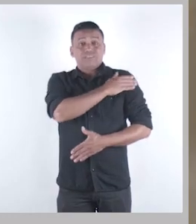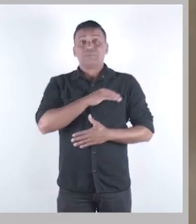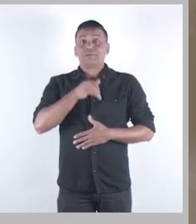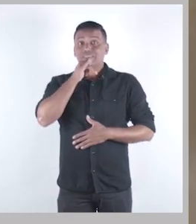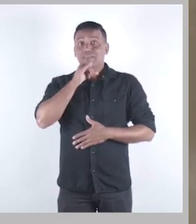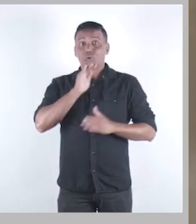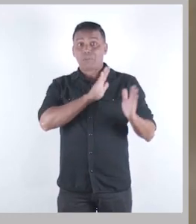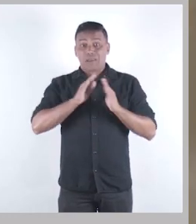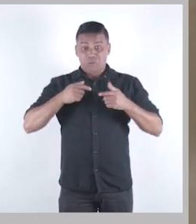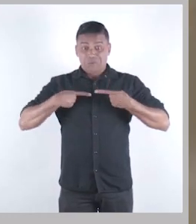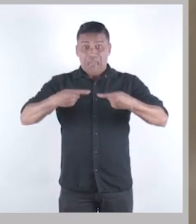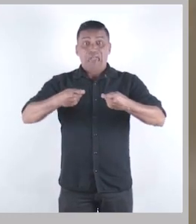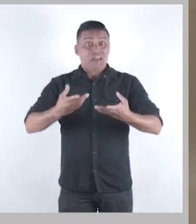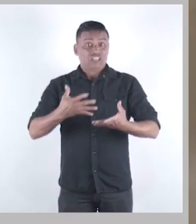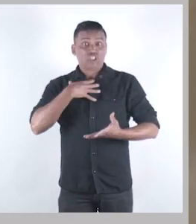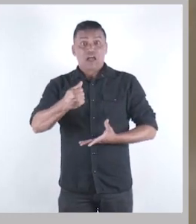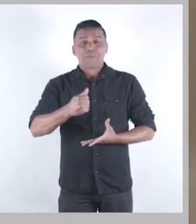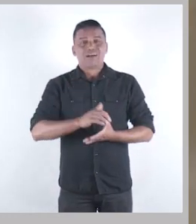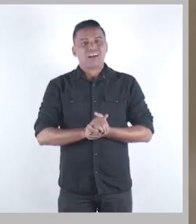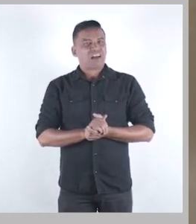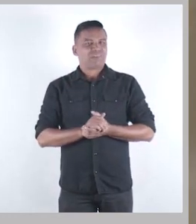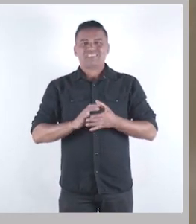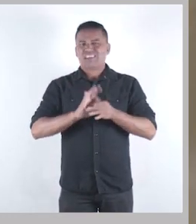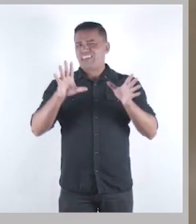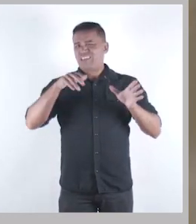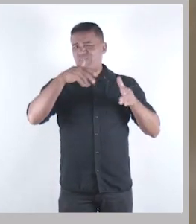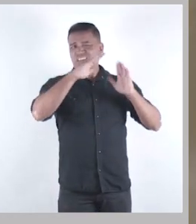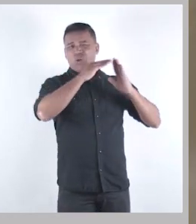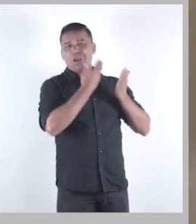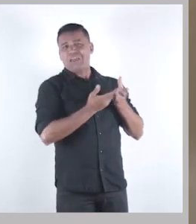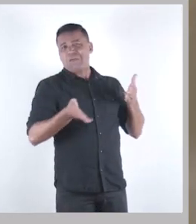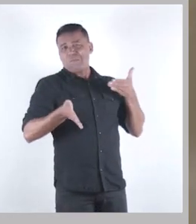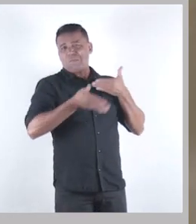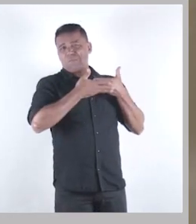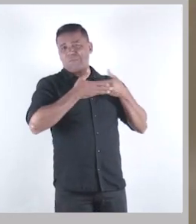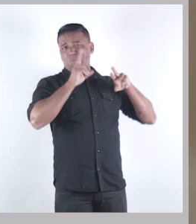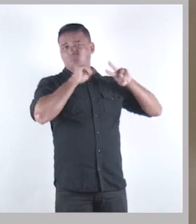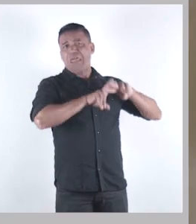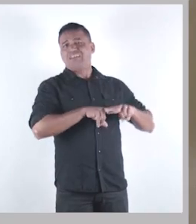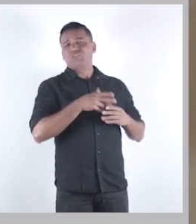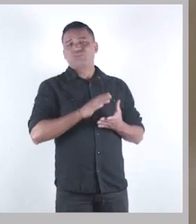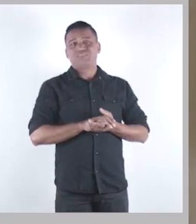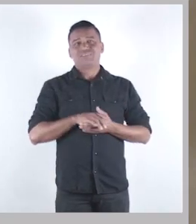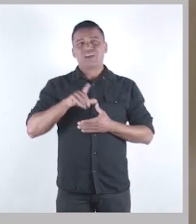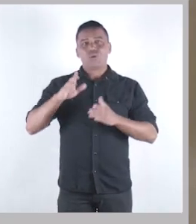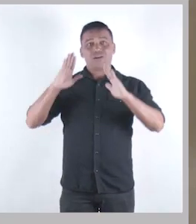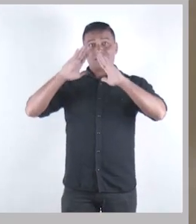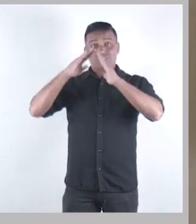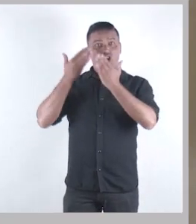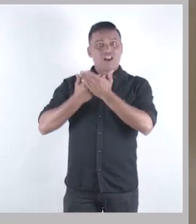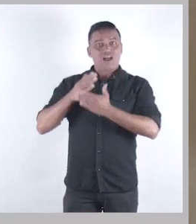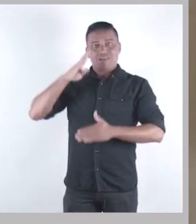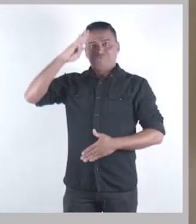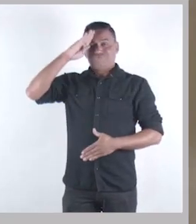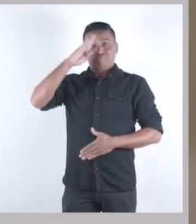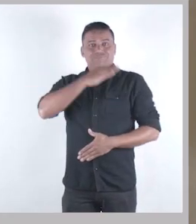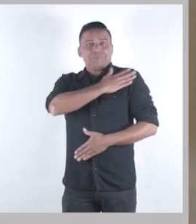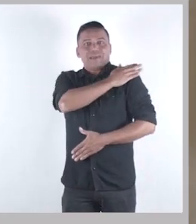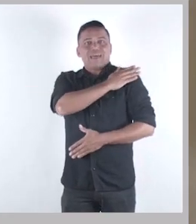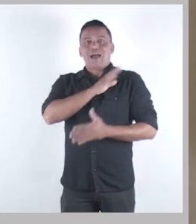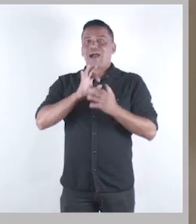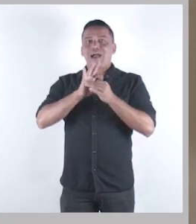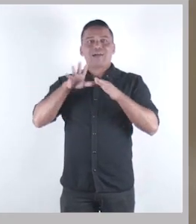vamos libertar deste internato. E, na verdade, a nossa grande motivação para ir para a academia era a liberdade de movimento. E acabou dando